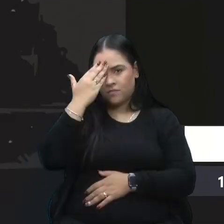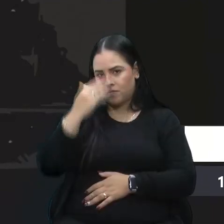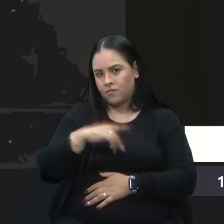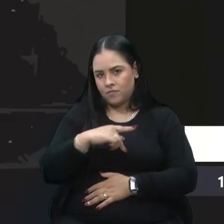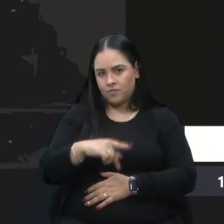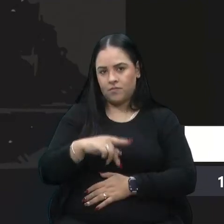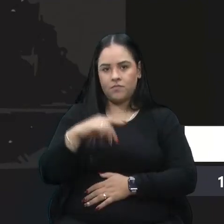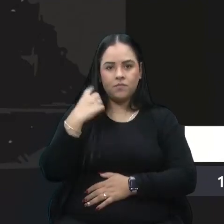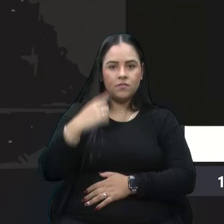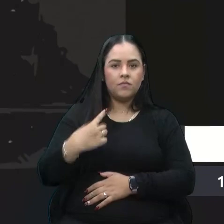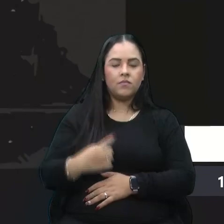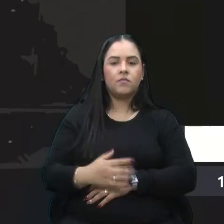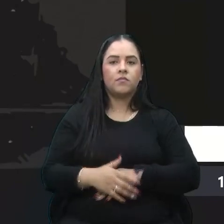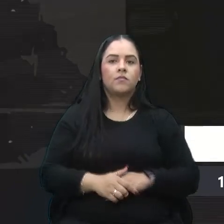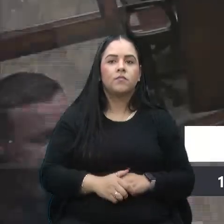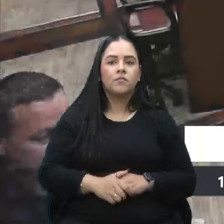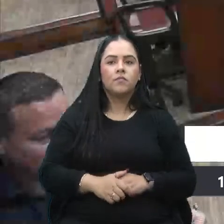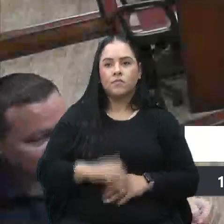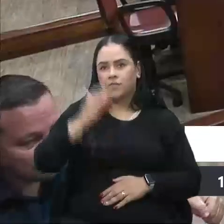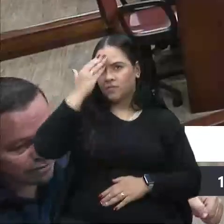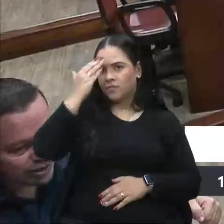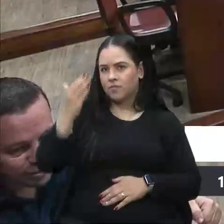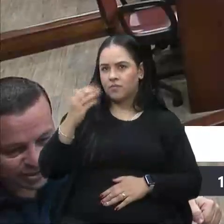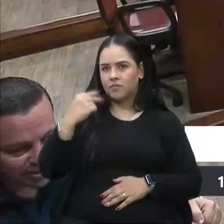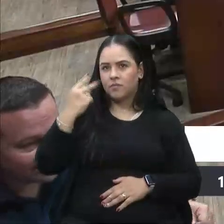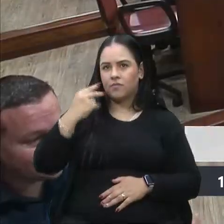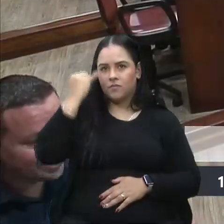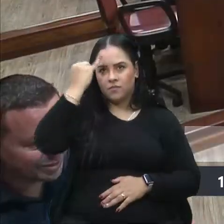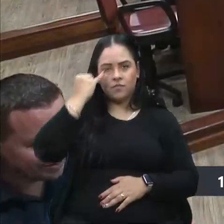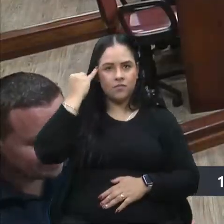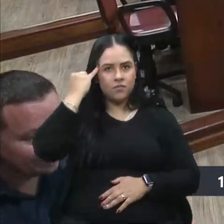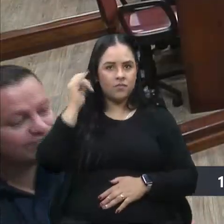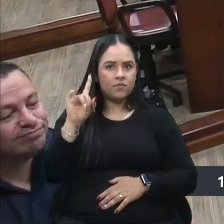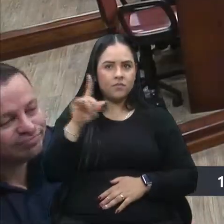presidenta Denise. Obrigada. Vereador D'Ambrosio, agradece, abre mão.